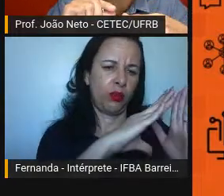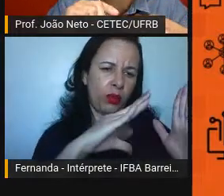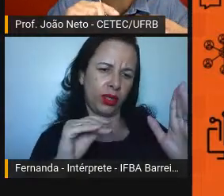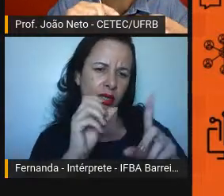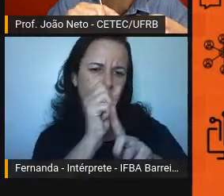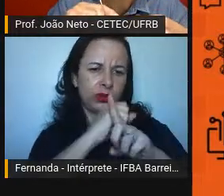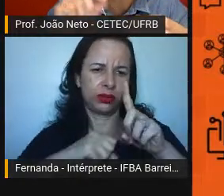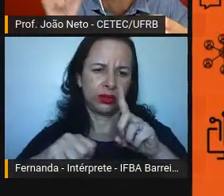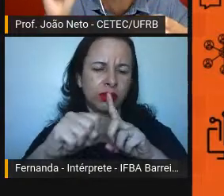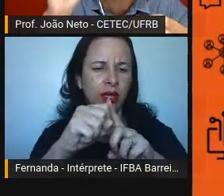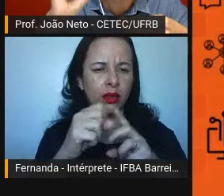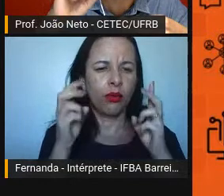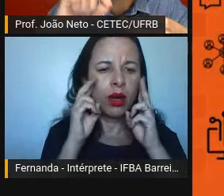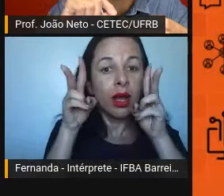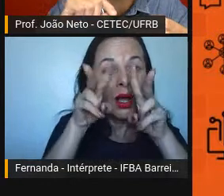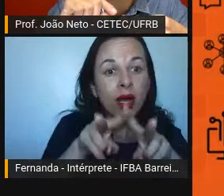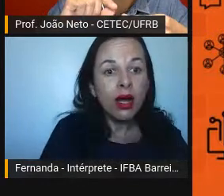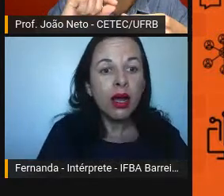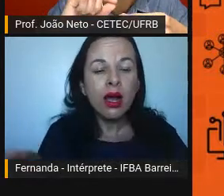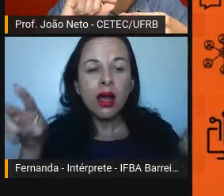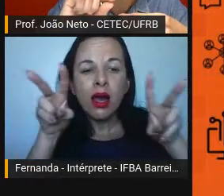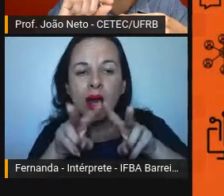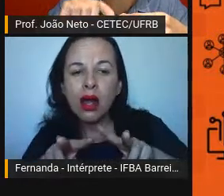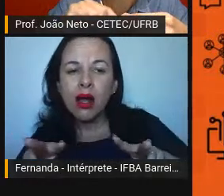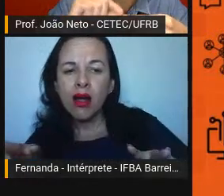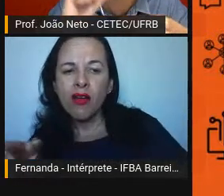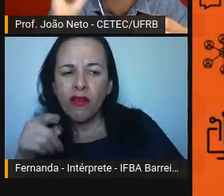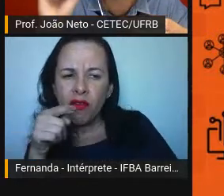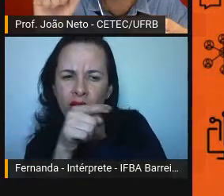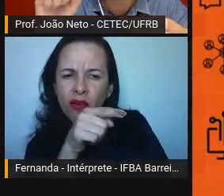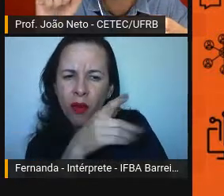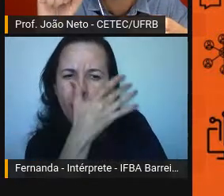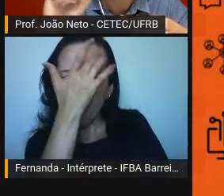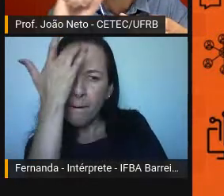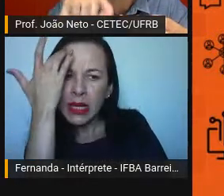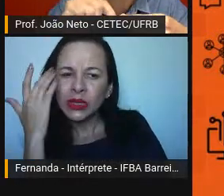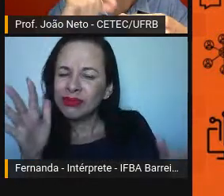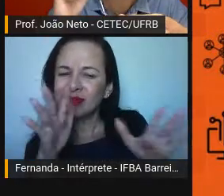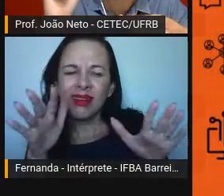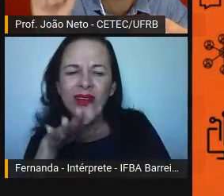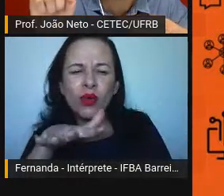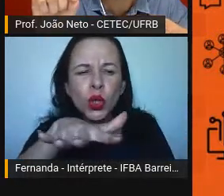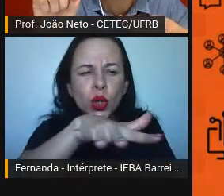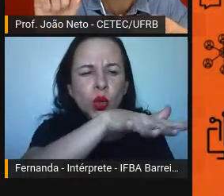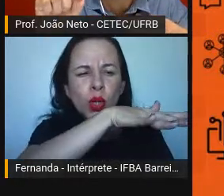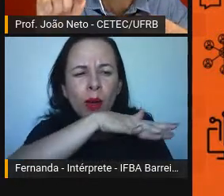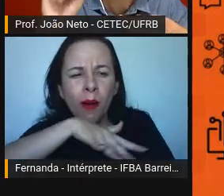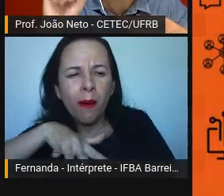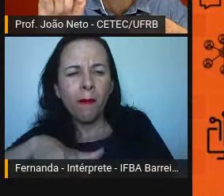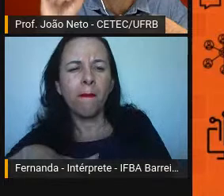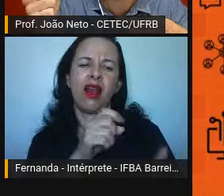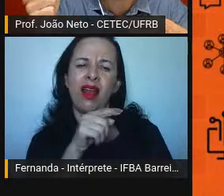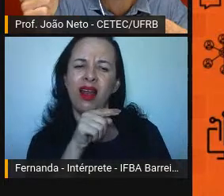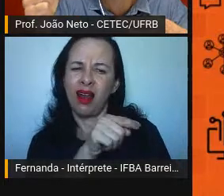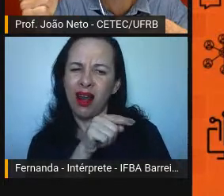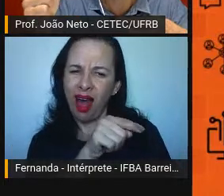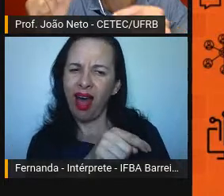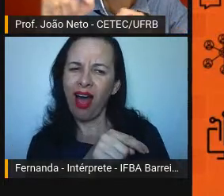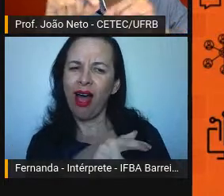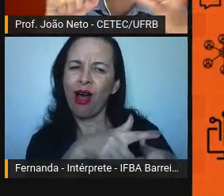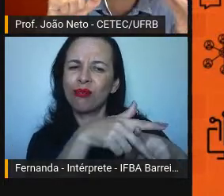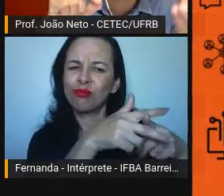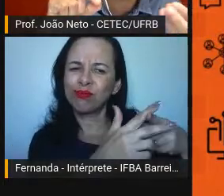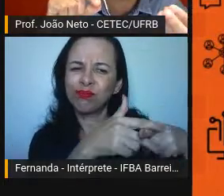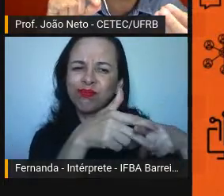ela começa a ser enxergada como não na pessoa mas ela começa a enxergar dá no ambiente na sociedade e é lá que eu já